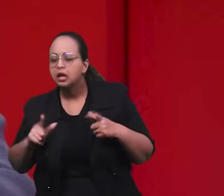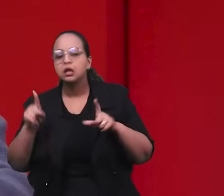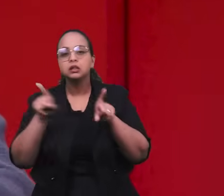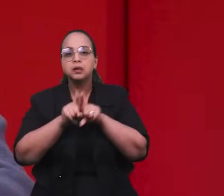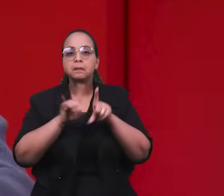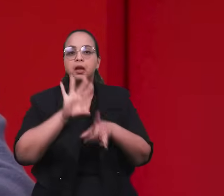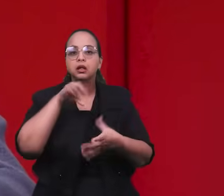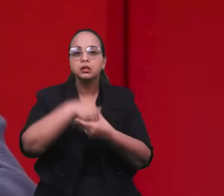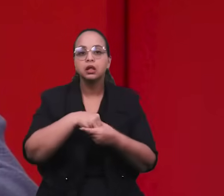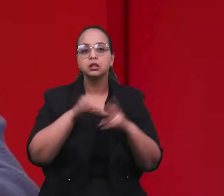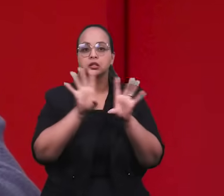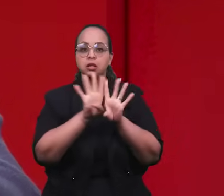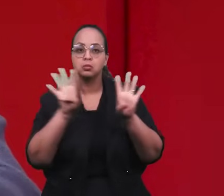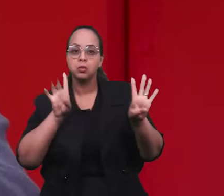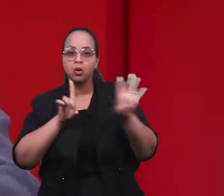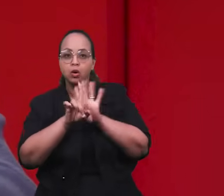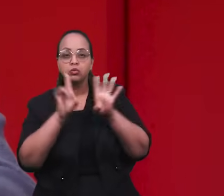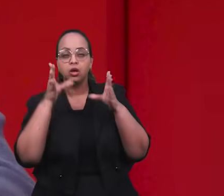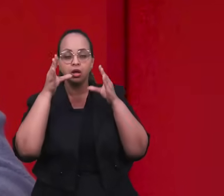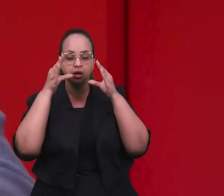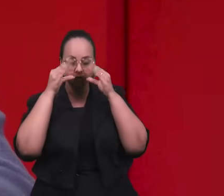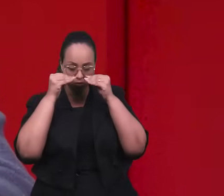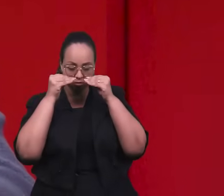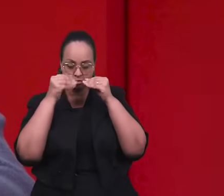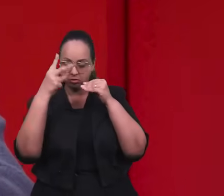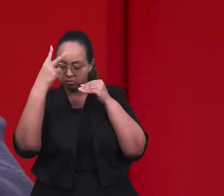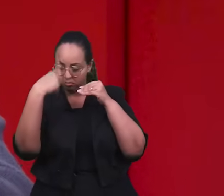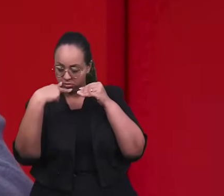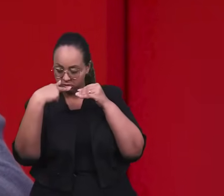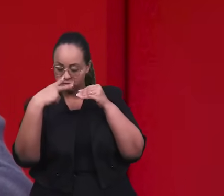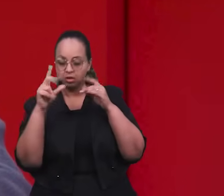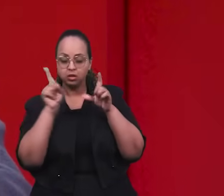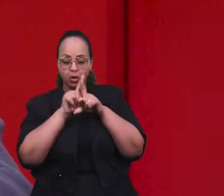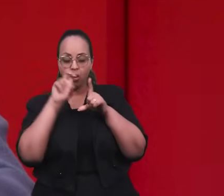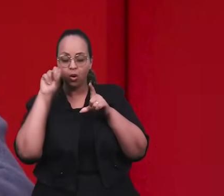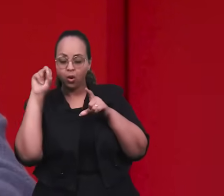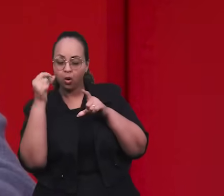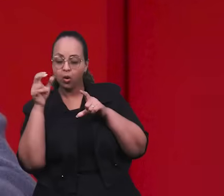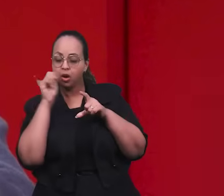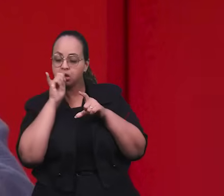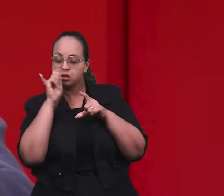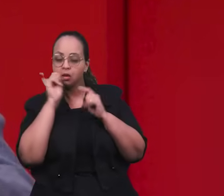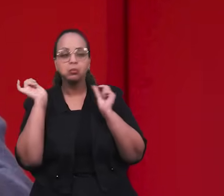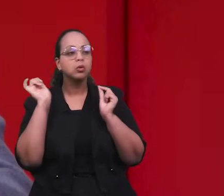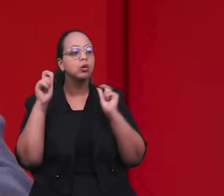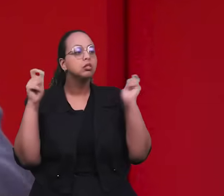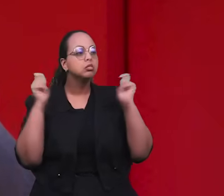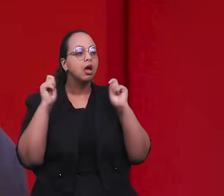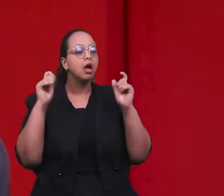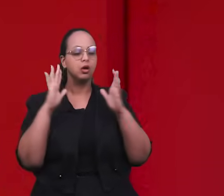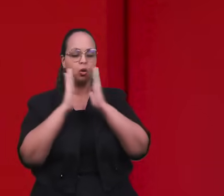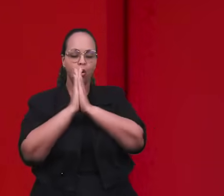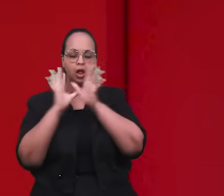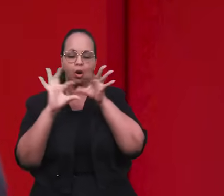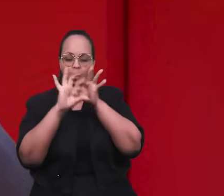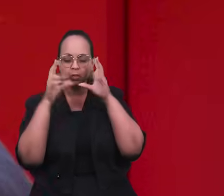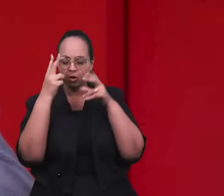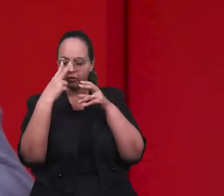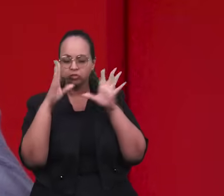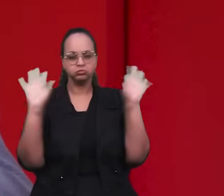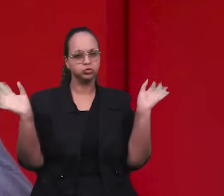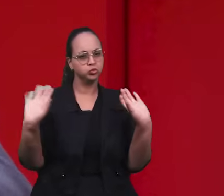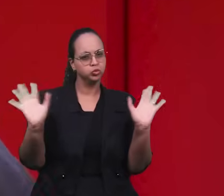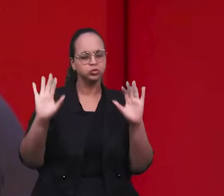está na porta, ele não fecha os olhos. É aquele que está atento à chegada, à recepção, o que está acontecendo no